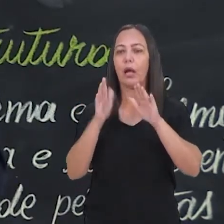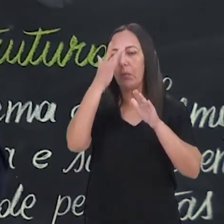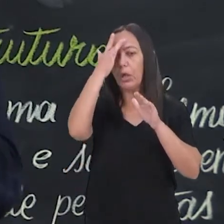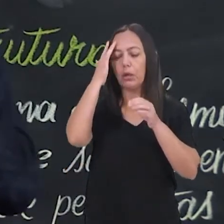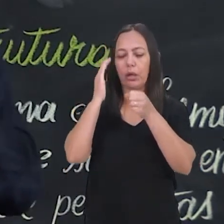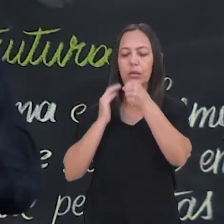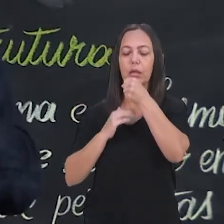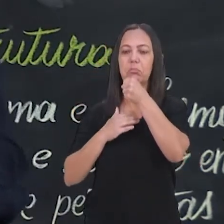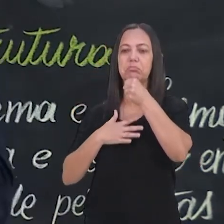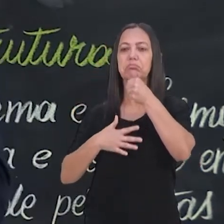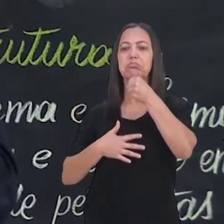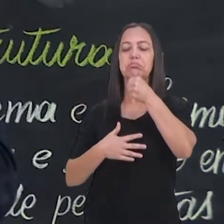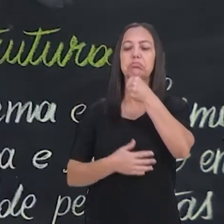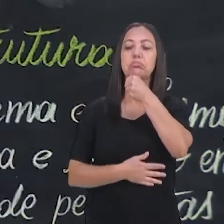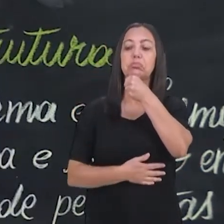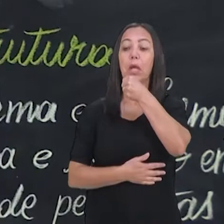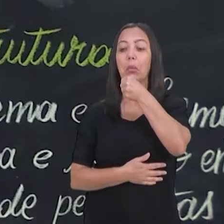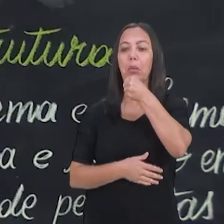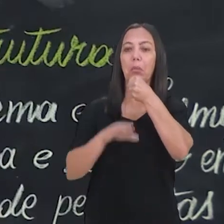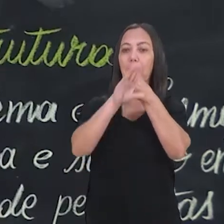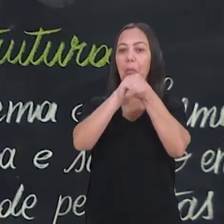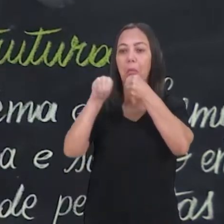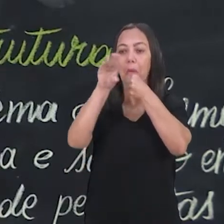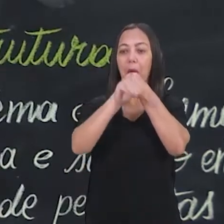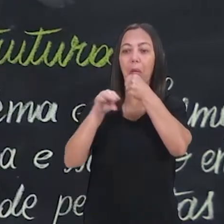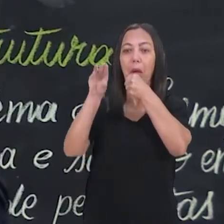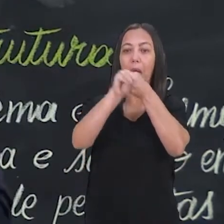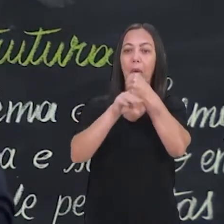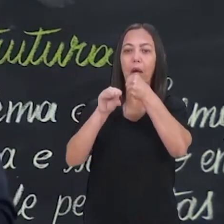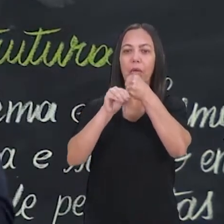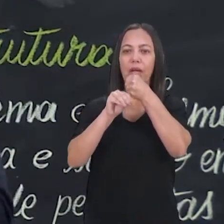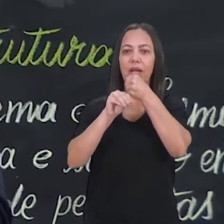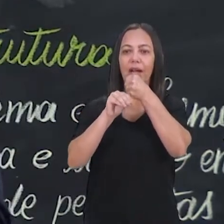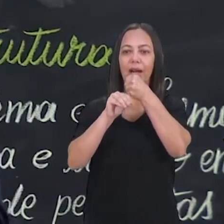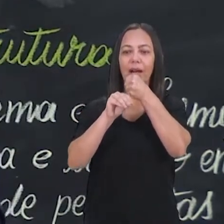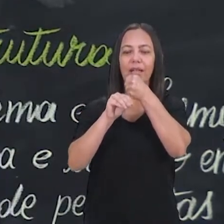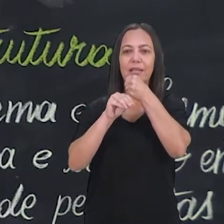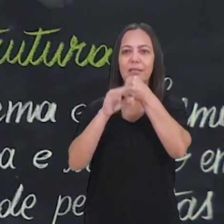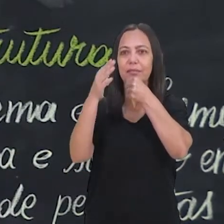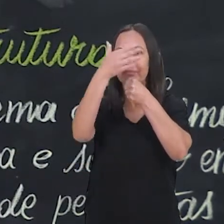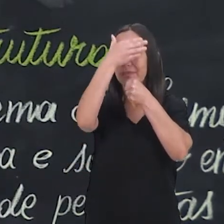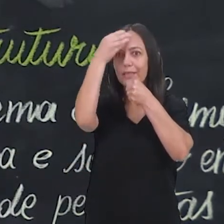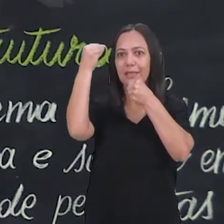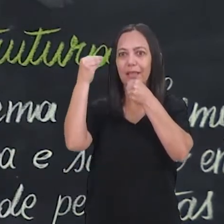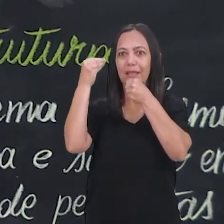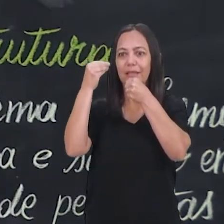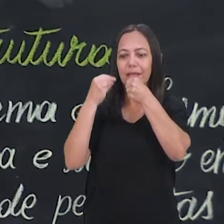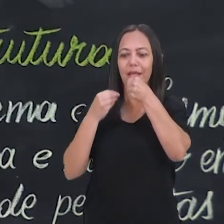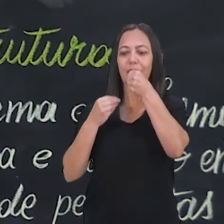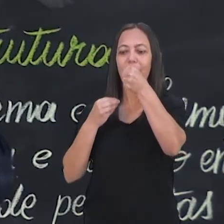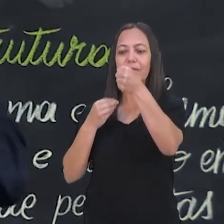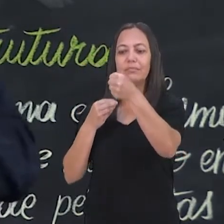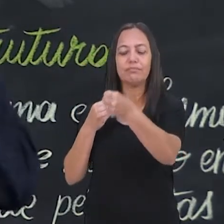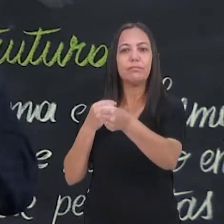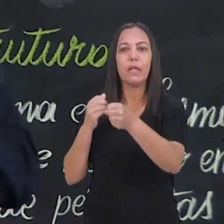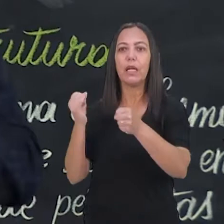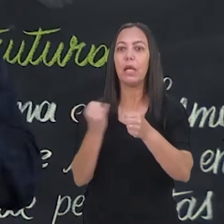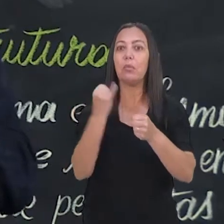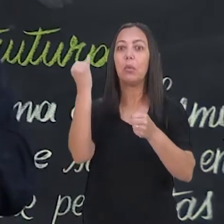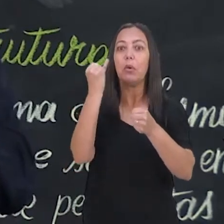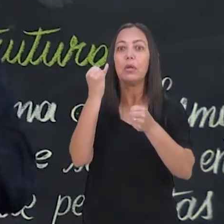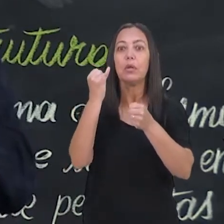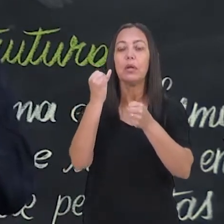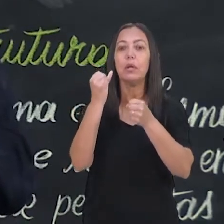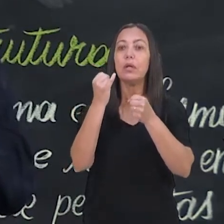segurando o microfone, elas se sentem donas da situação comunicativa e esquecem que a entrevista ela é conduzida também pela escuta.